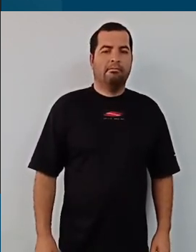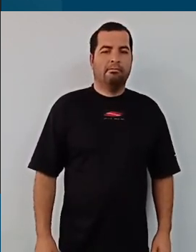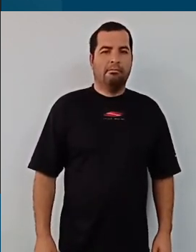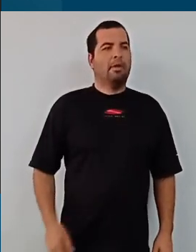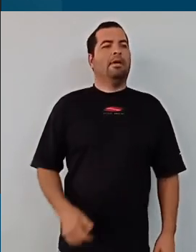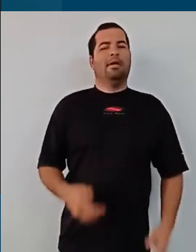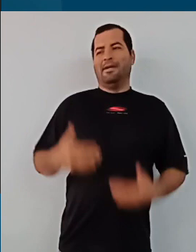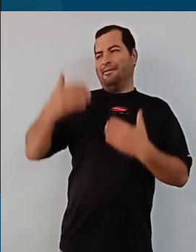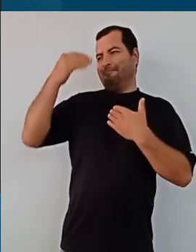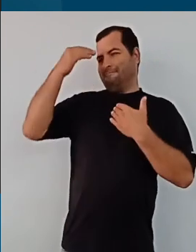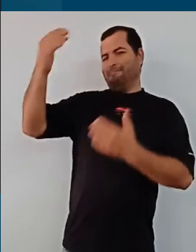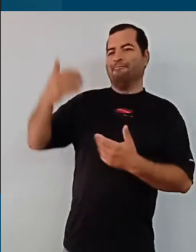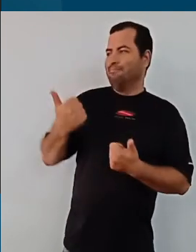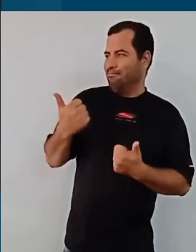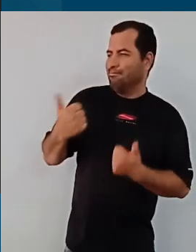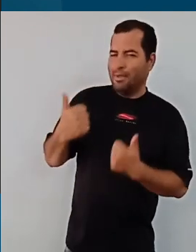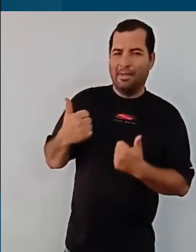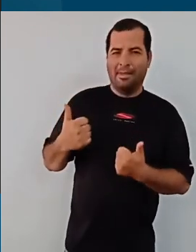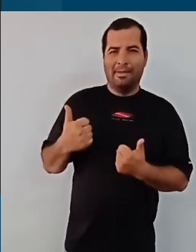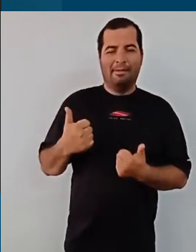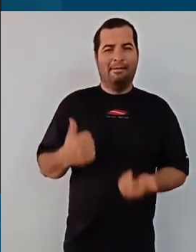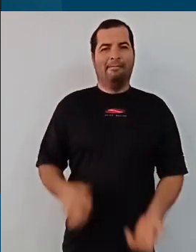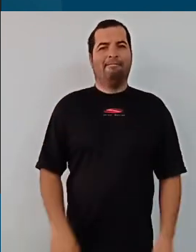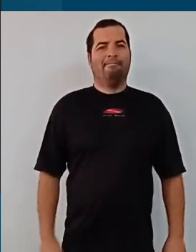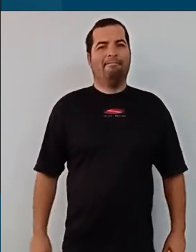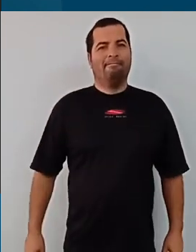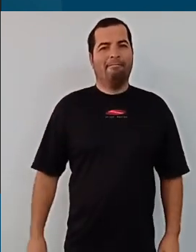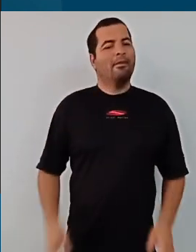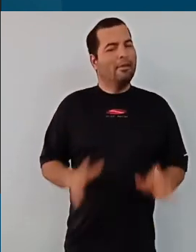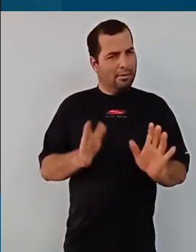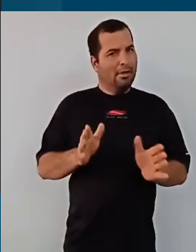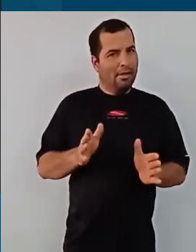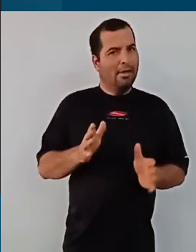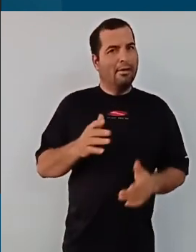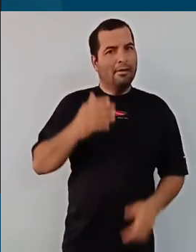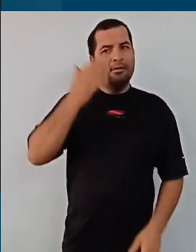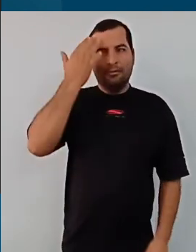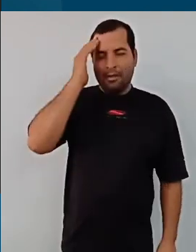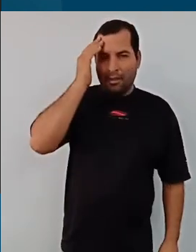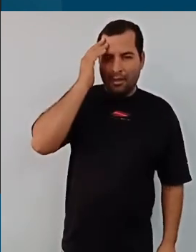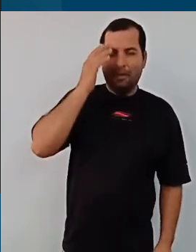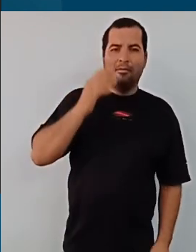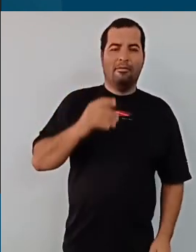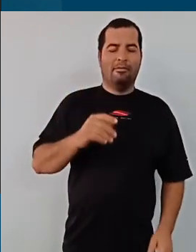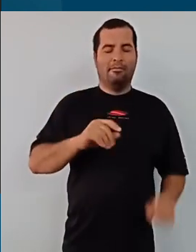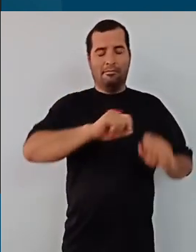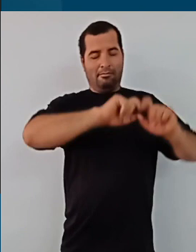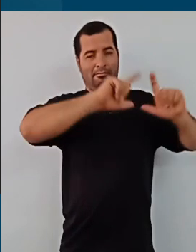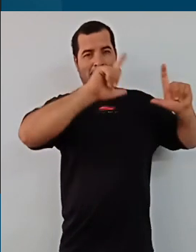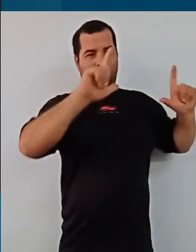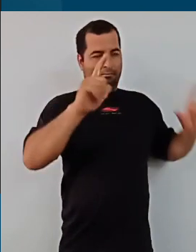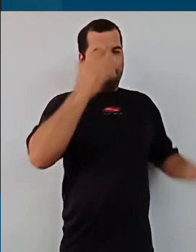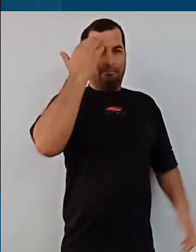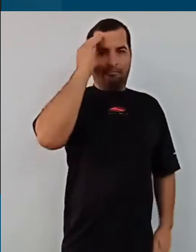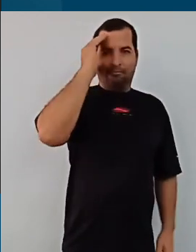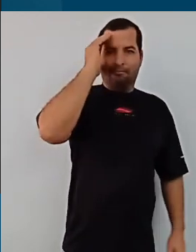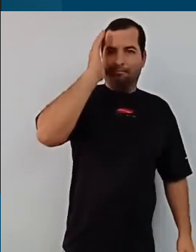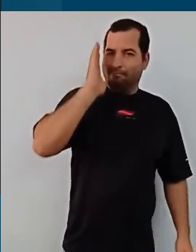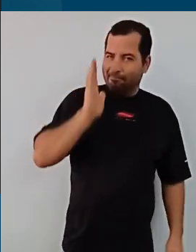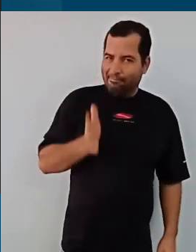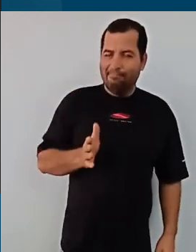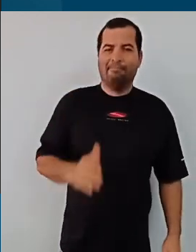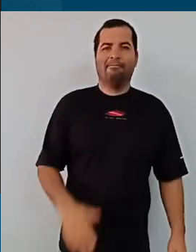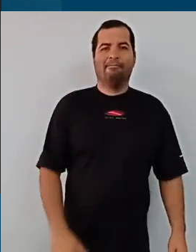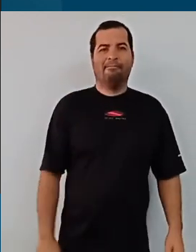Muito bem, Inês. Eu acho que a gente já teve assim um bom cenário, considerando